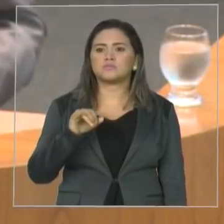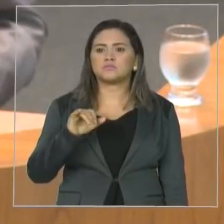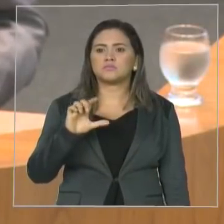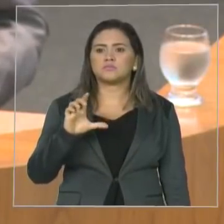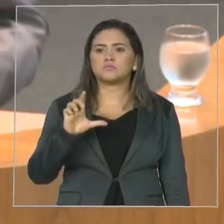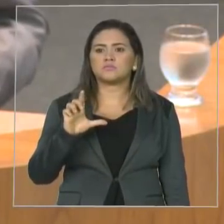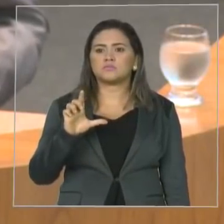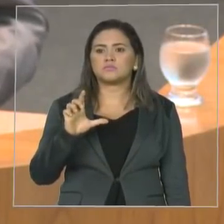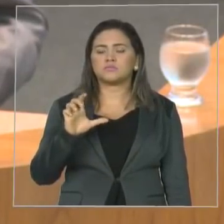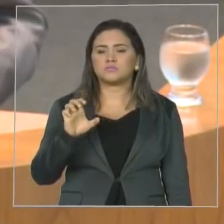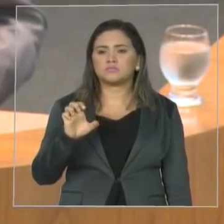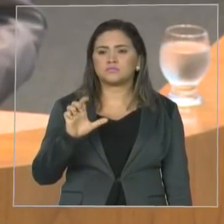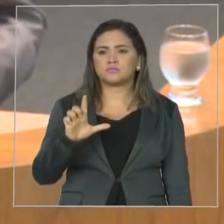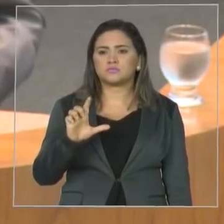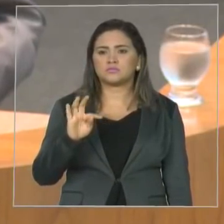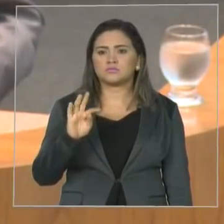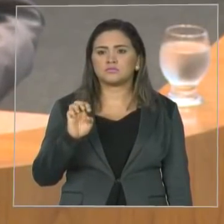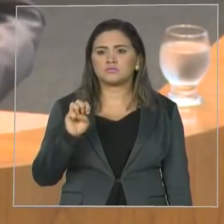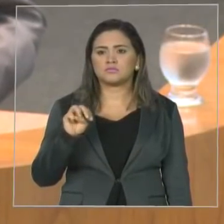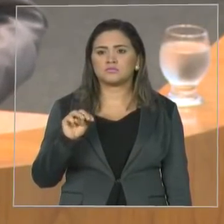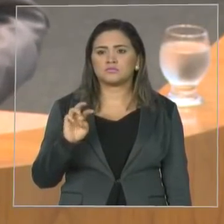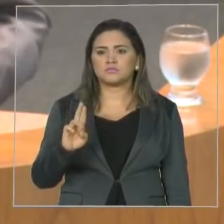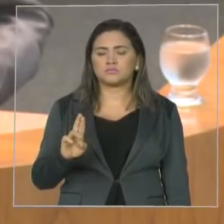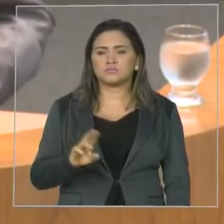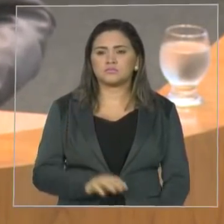causa de uma operação militar